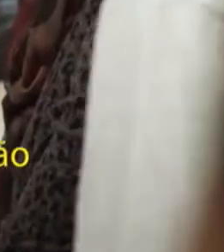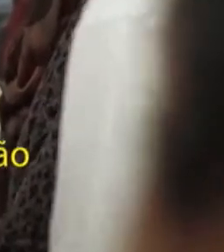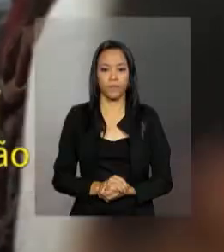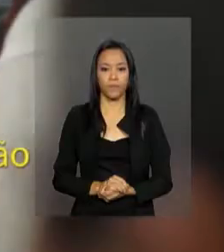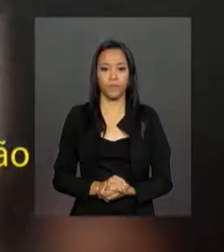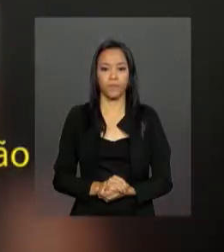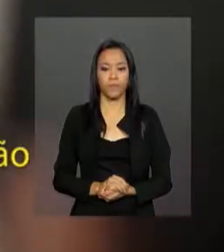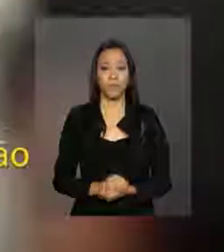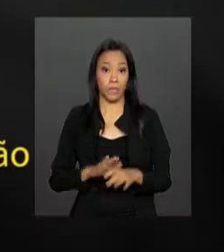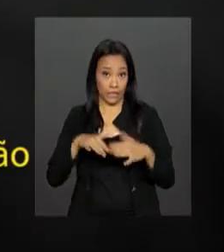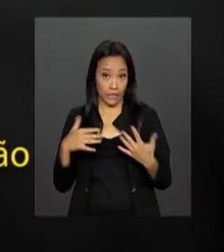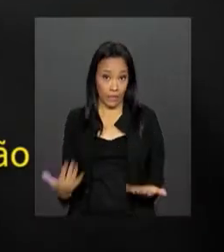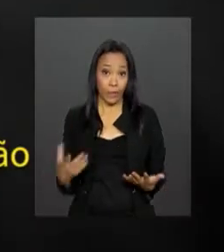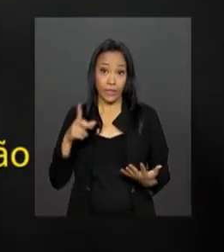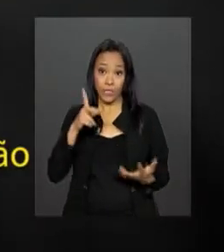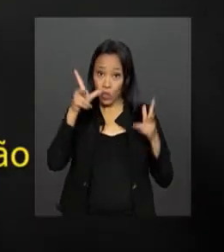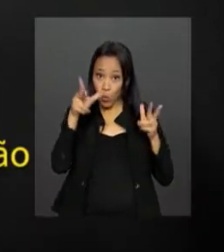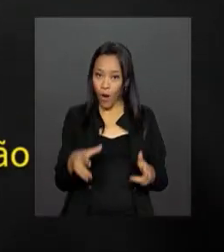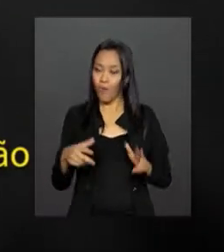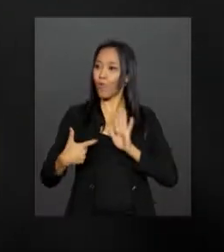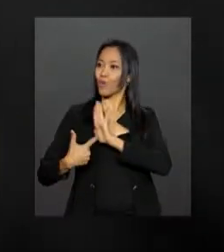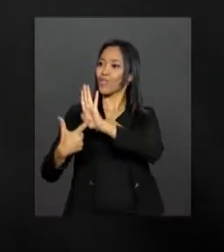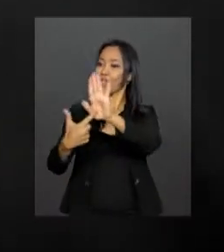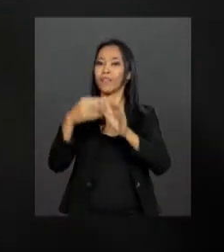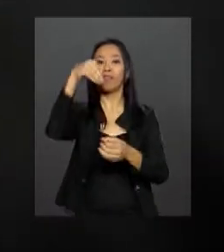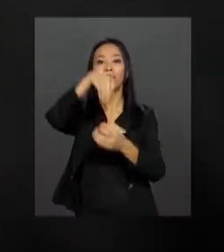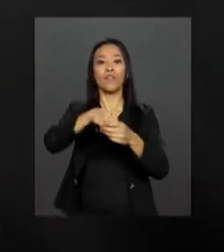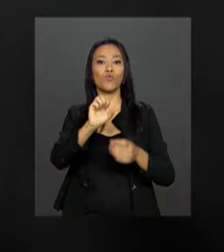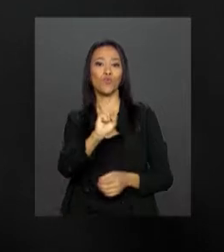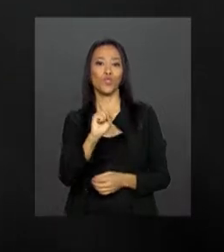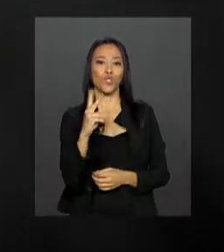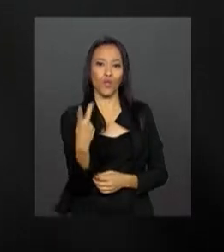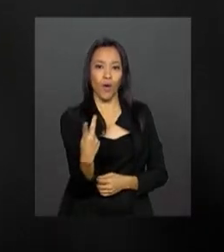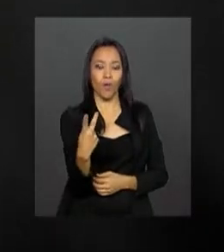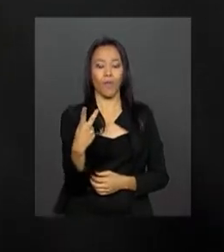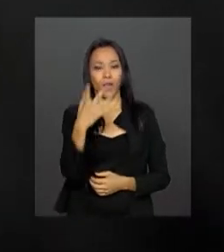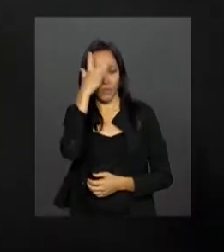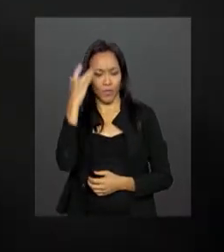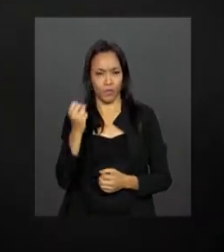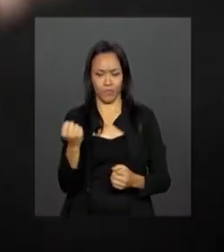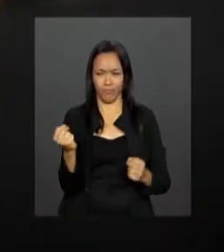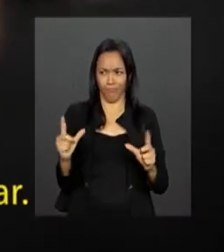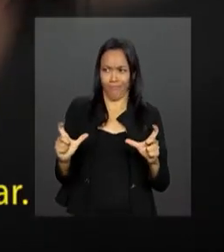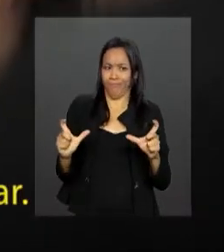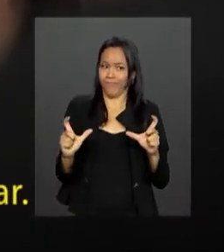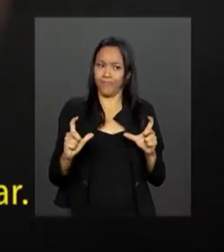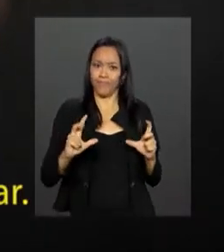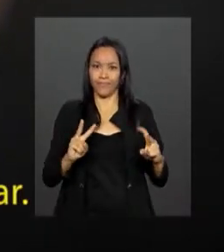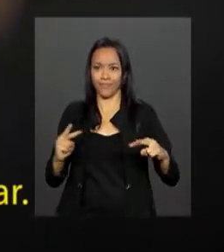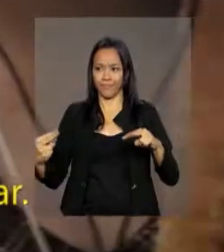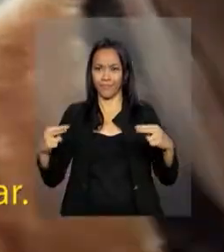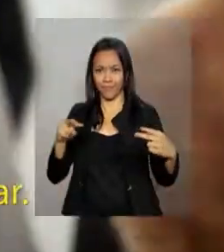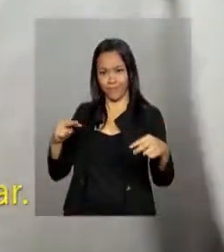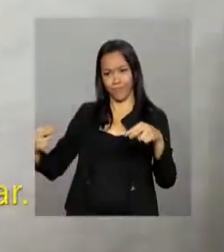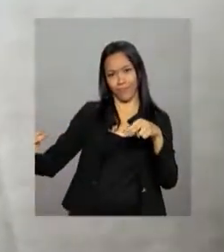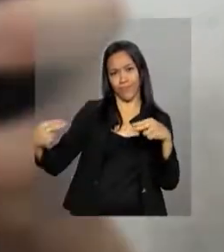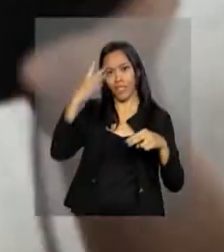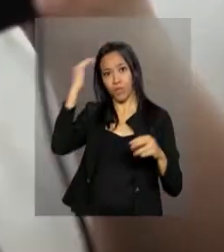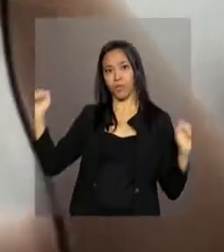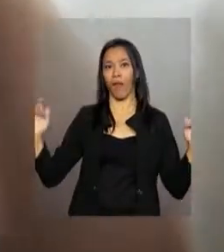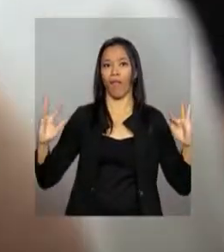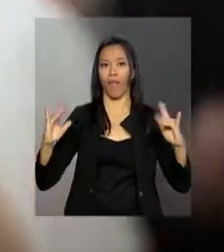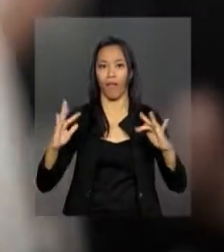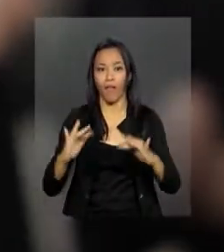O fato da gente ter uma exposição como essa dentro de um shopping está gerando um estranhamento imenso para várias pessoas que têm vindo visitar.